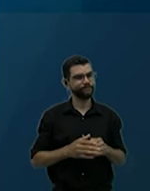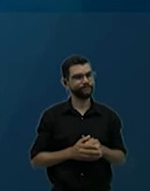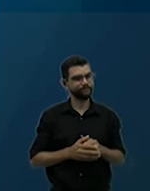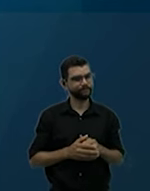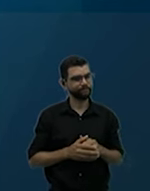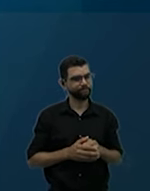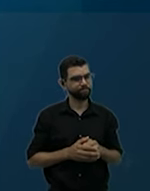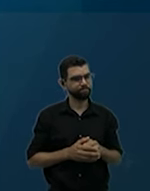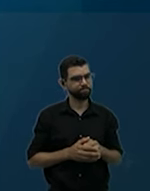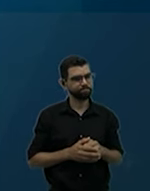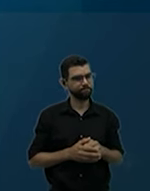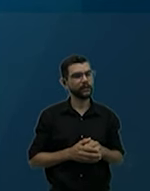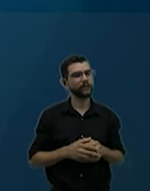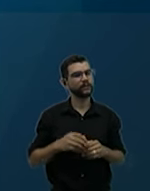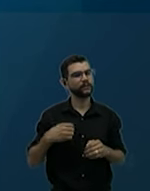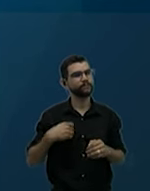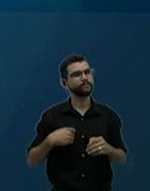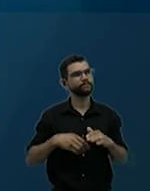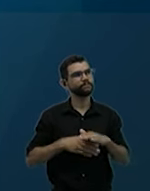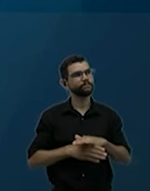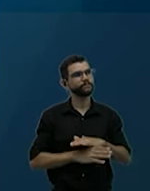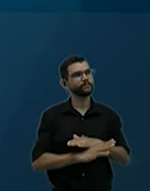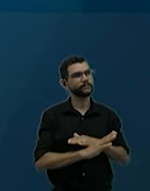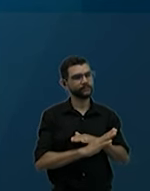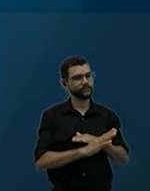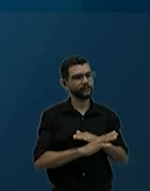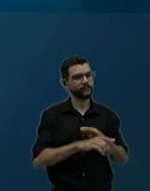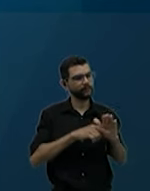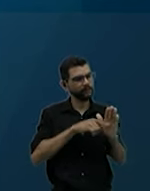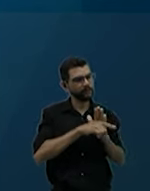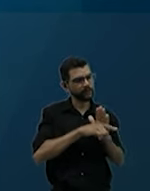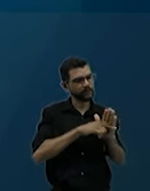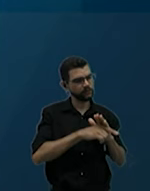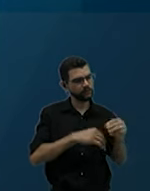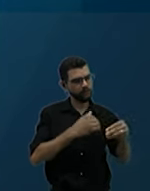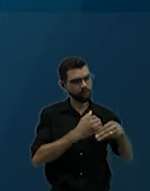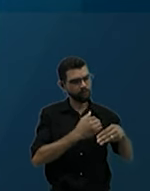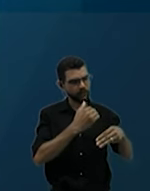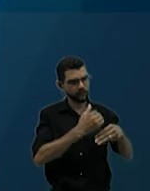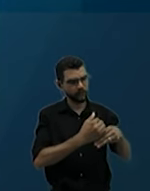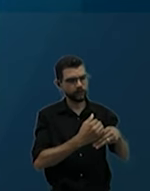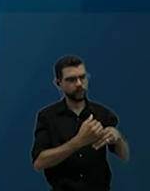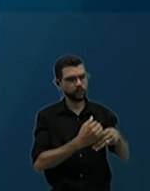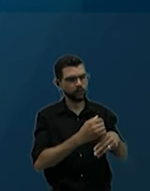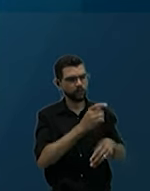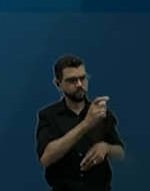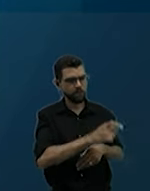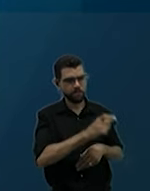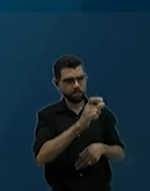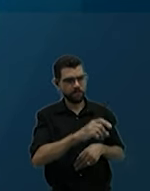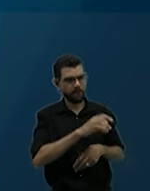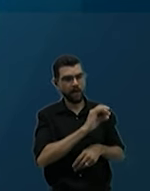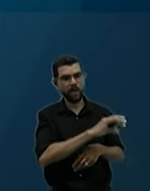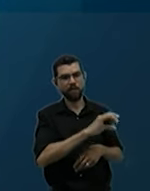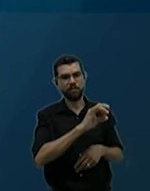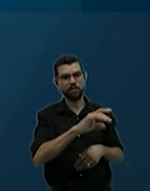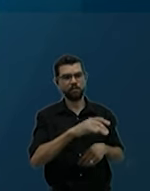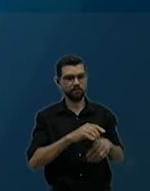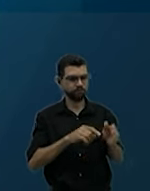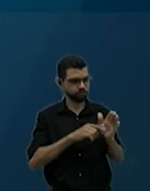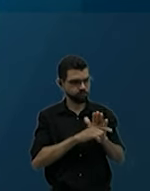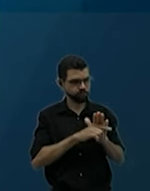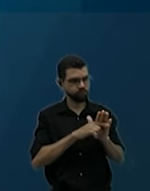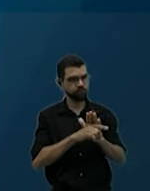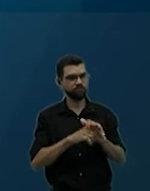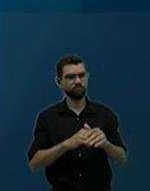pesquisa ministro por ministro. E ao assim fazer, com exceção daqueles que